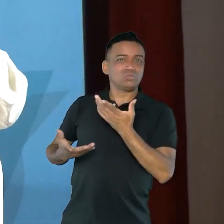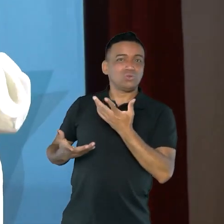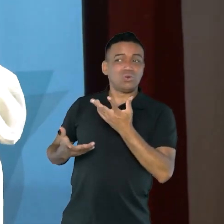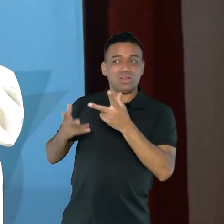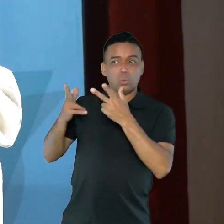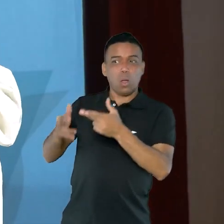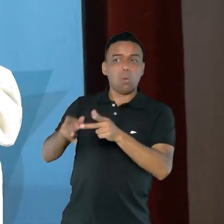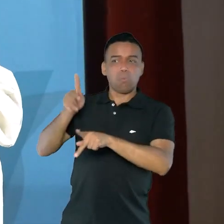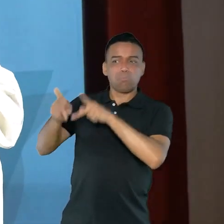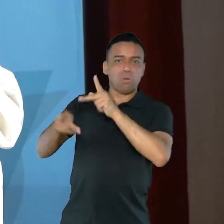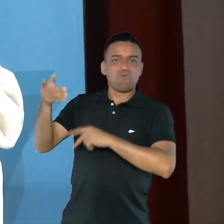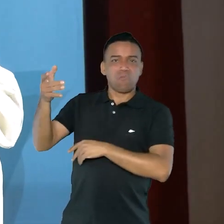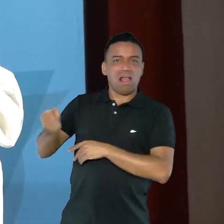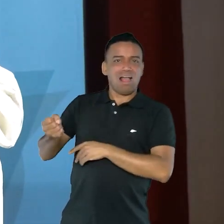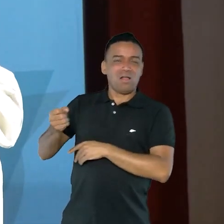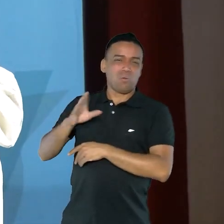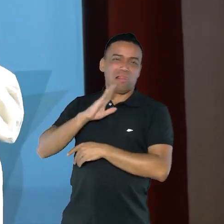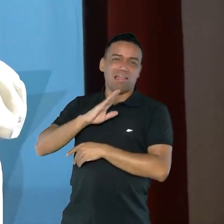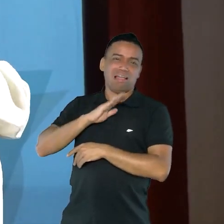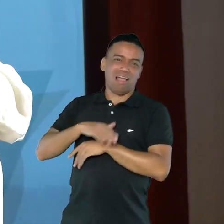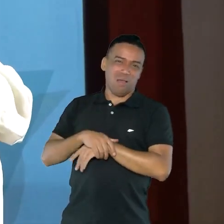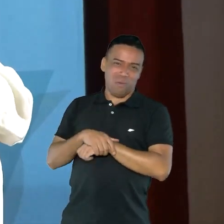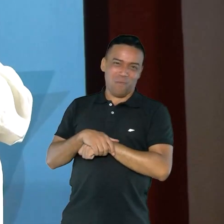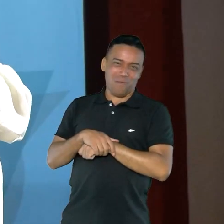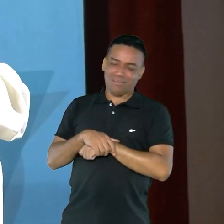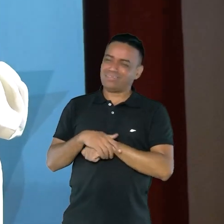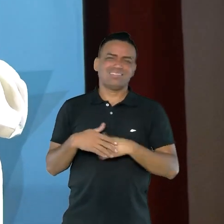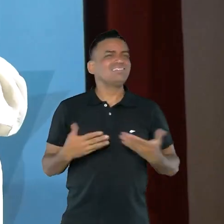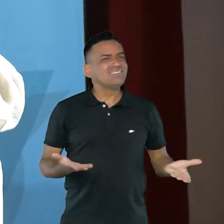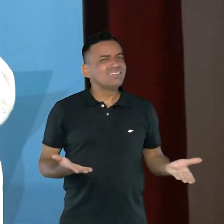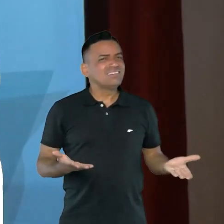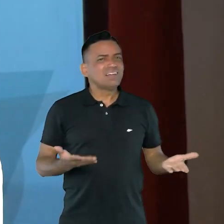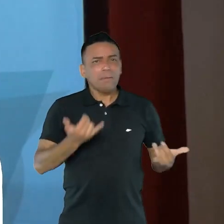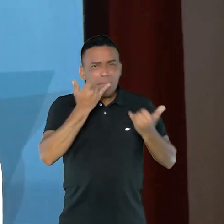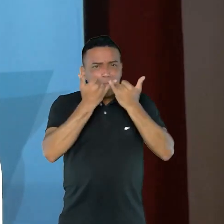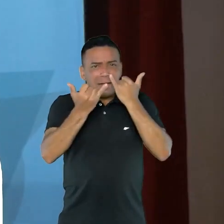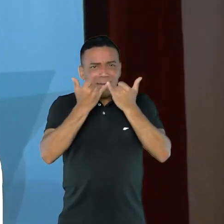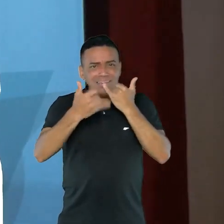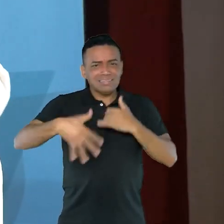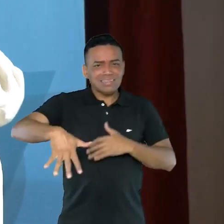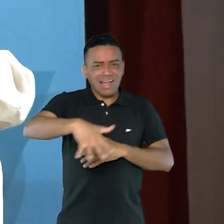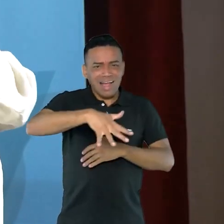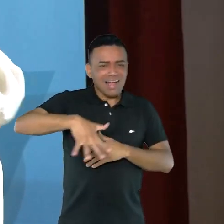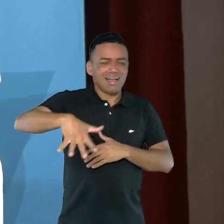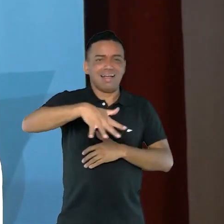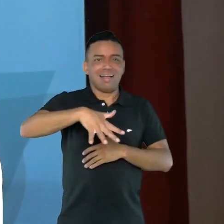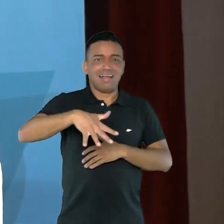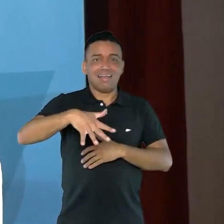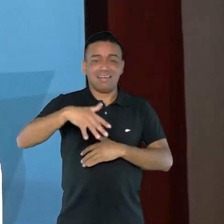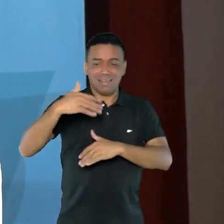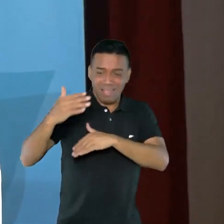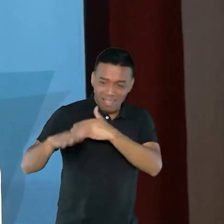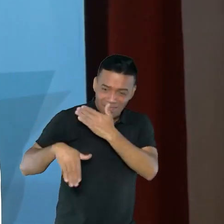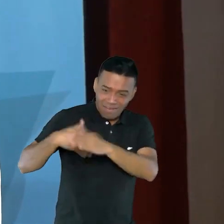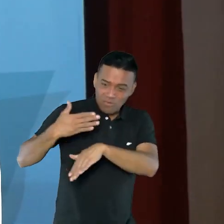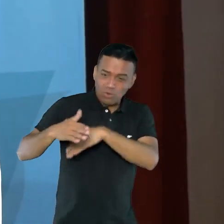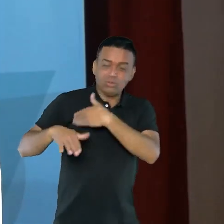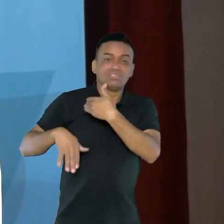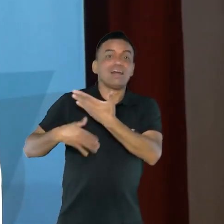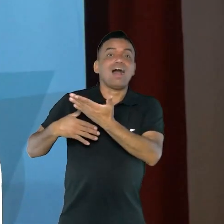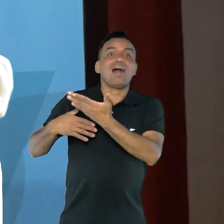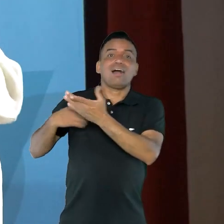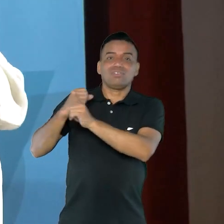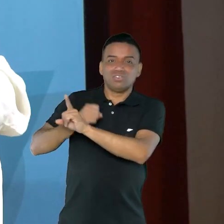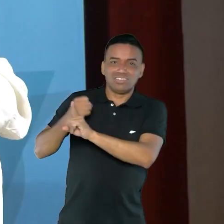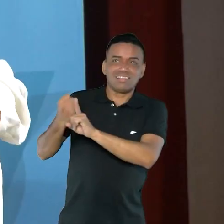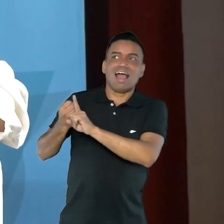como algo bacana, né? Parece que aquilo que é da ordem da evolução, do progresso da civilização,